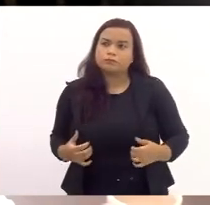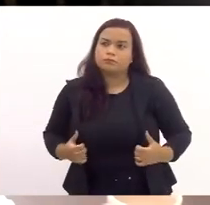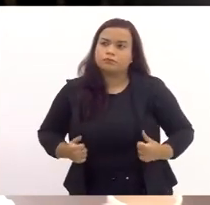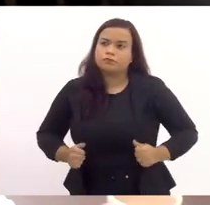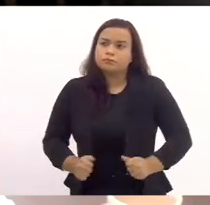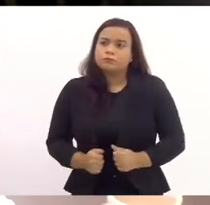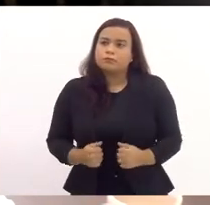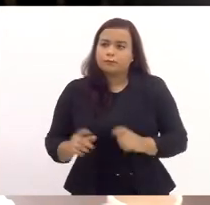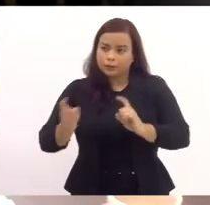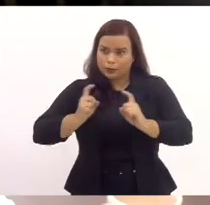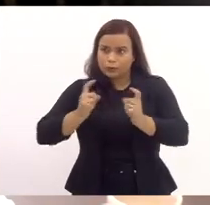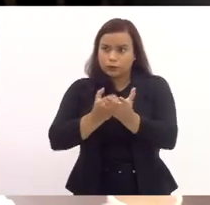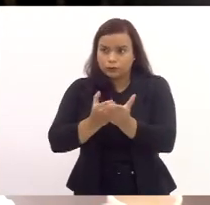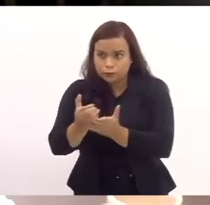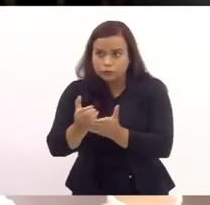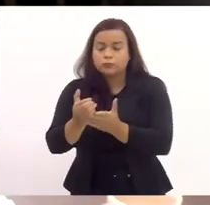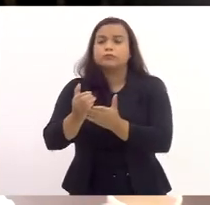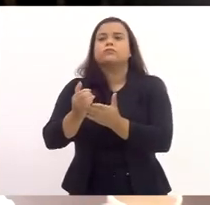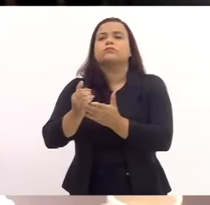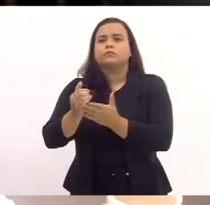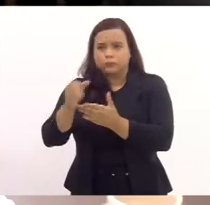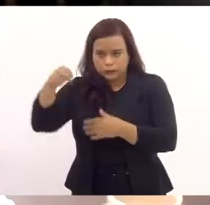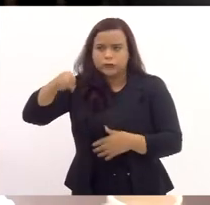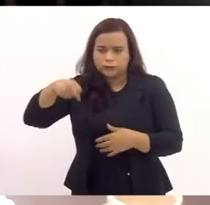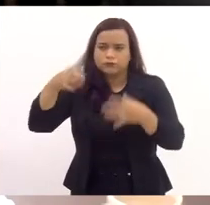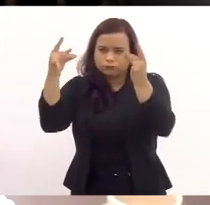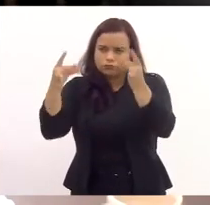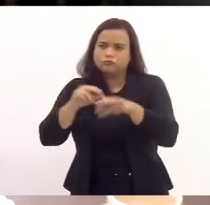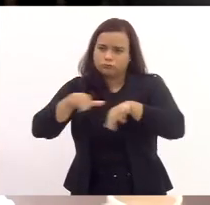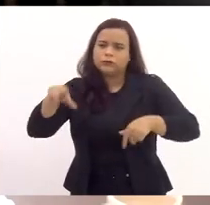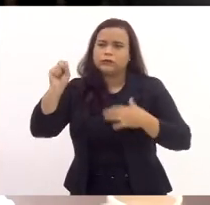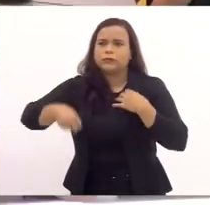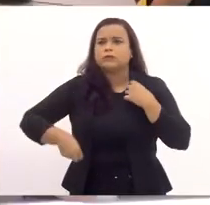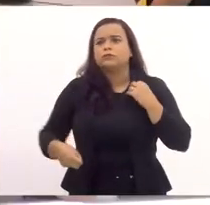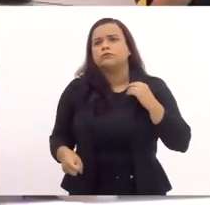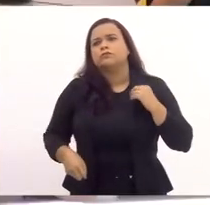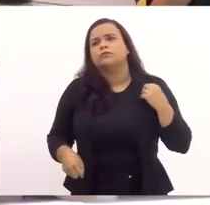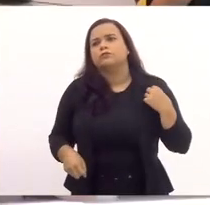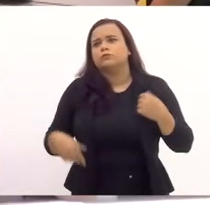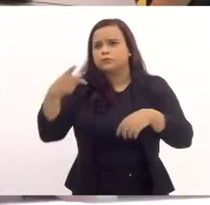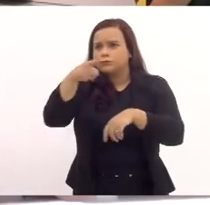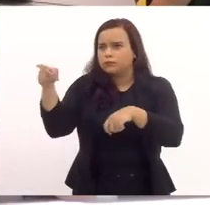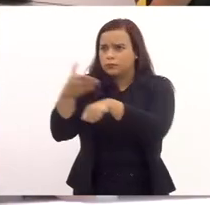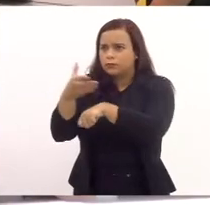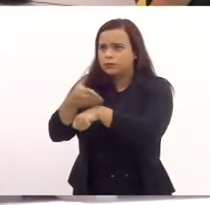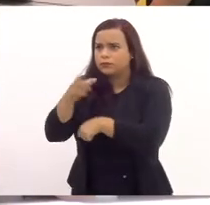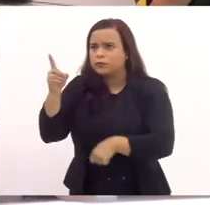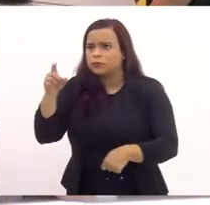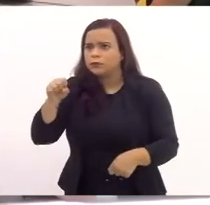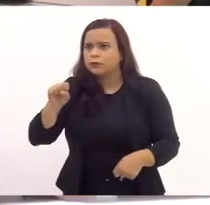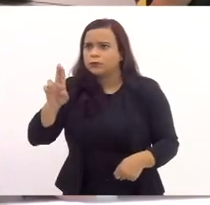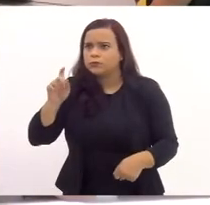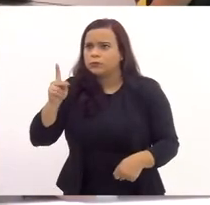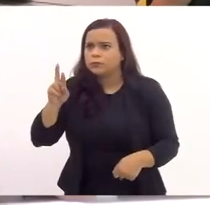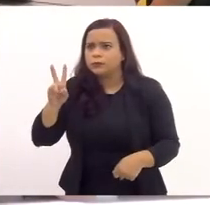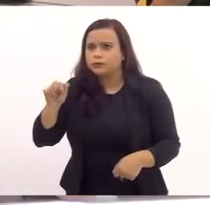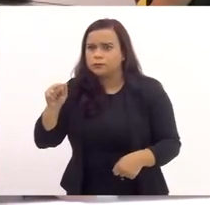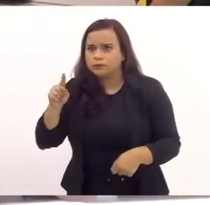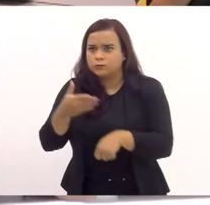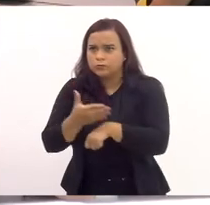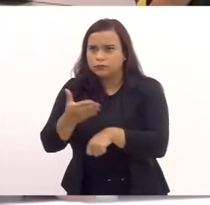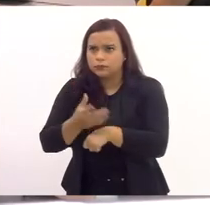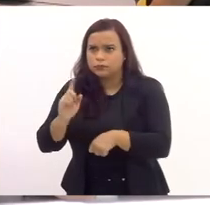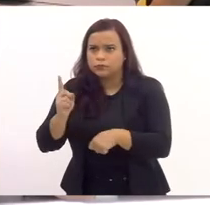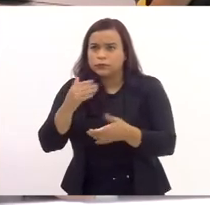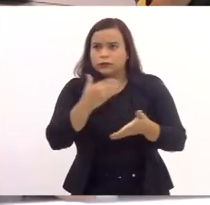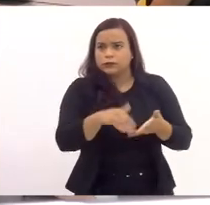reunião preliminar que definiu, sim. Então, vocês participaram. Vocês participaram, PV? Não. Não. A Secretaria de Polícia